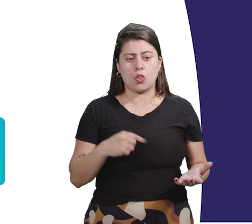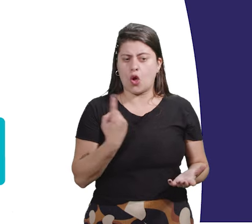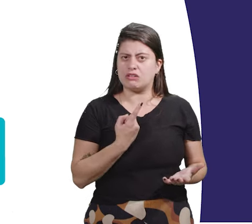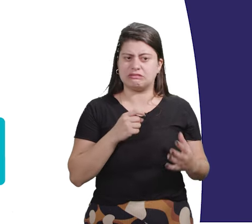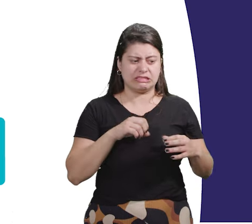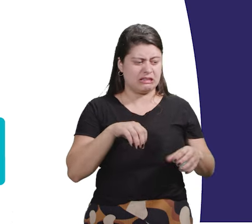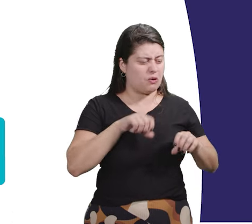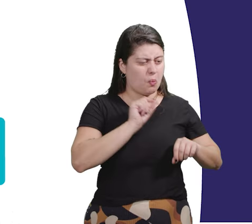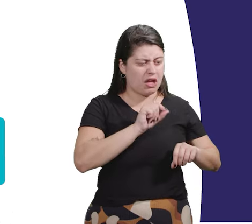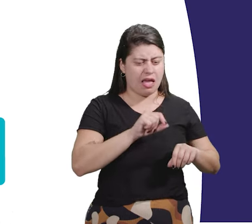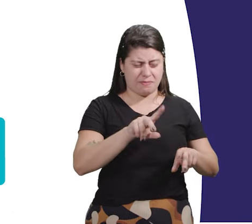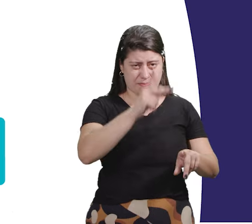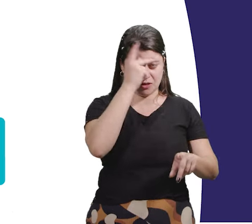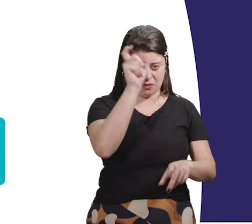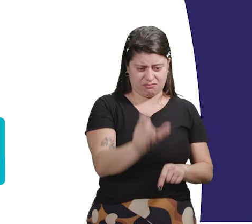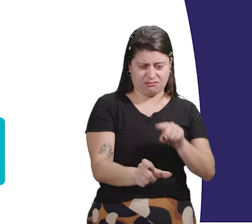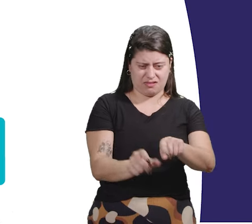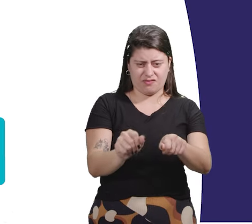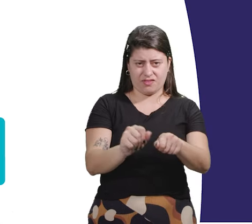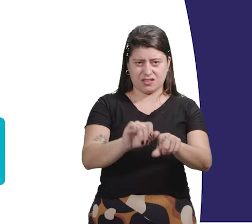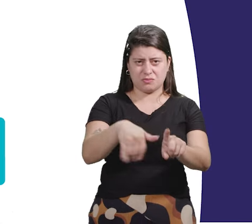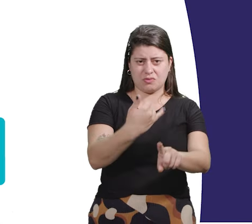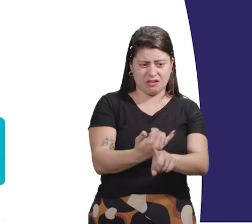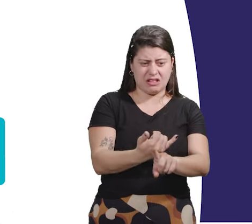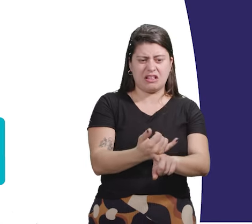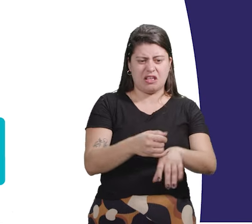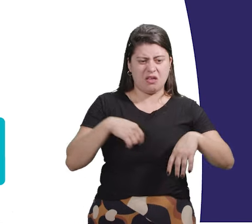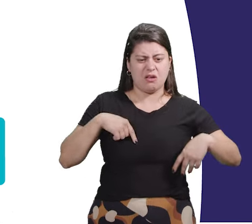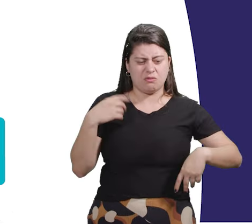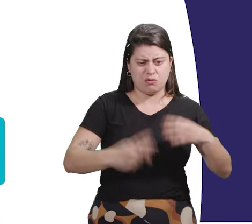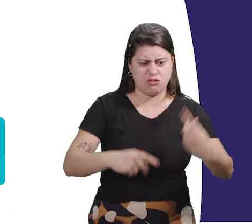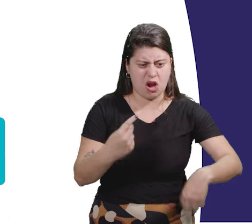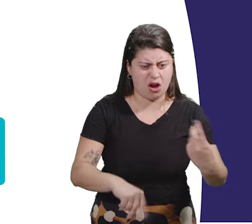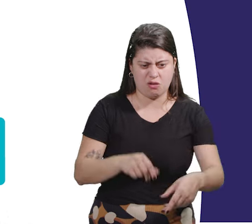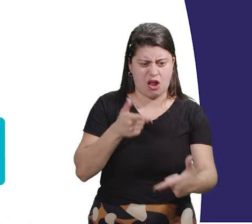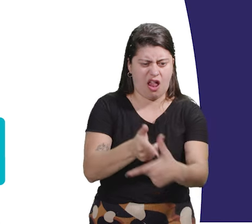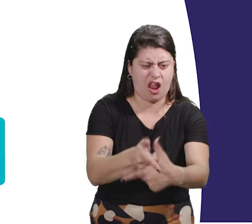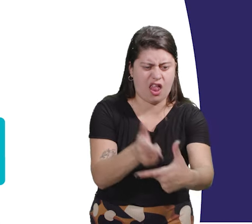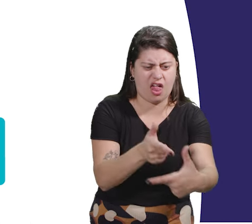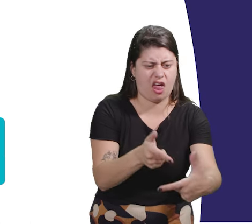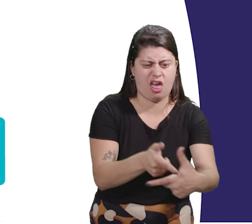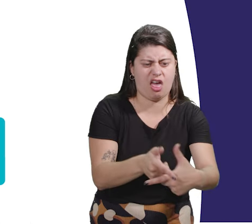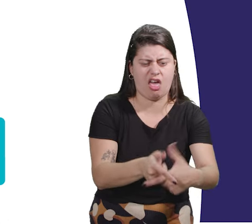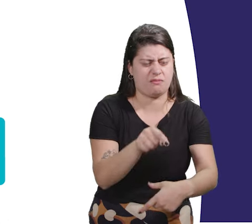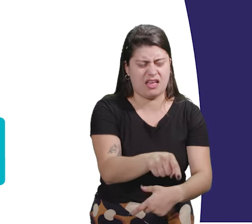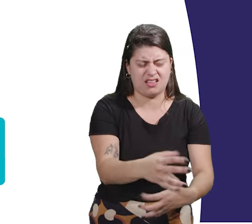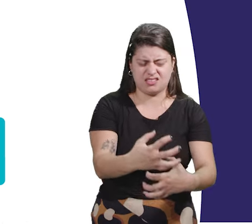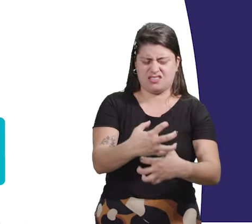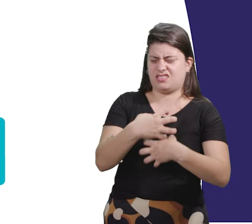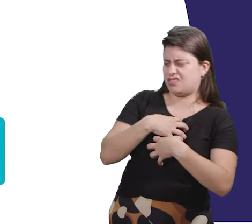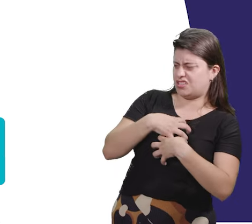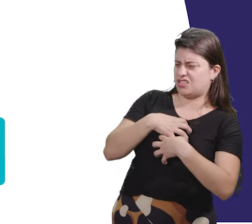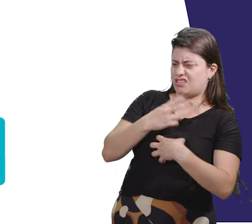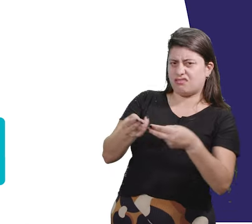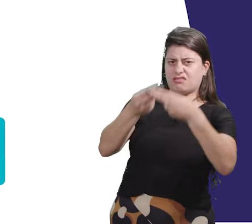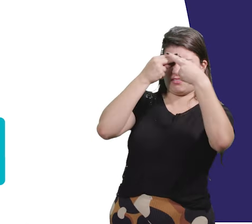para poder também causar nessas crianças que fazem o bullying um tipo também de trauma,